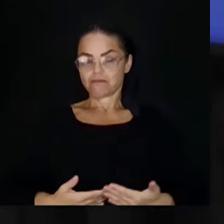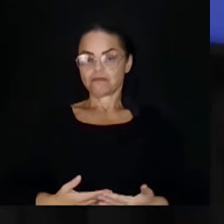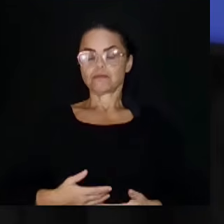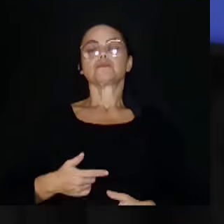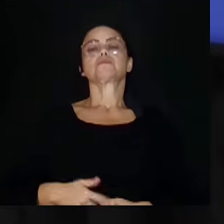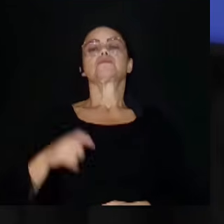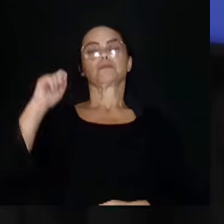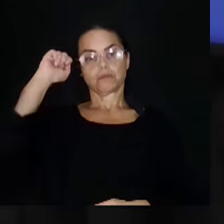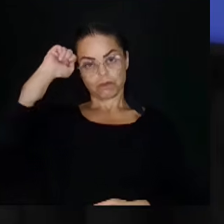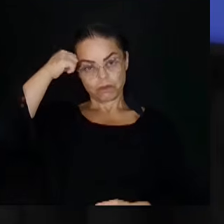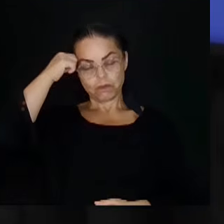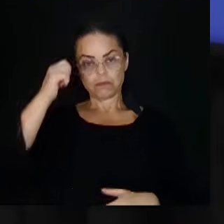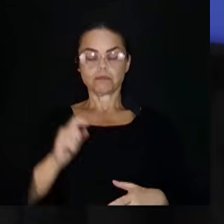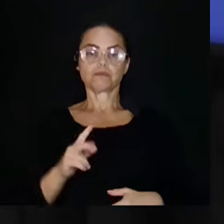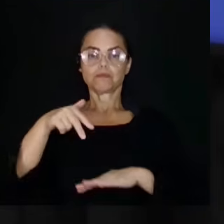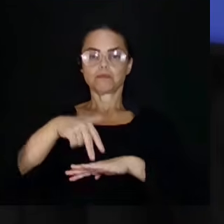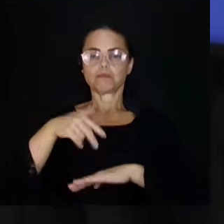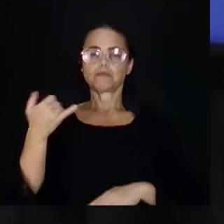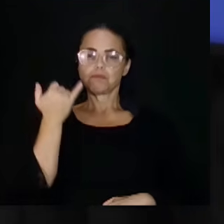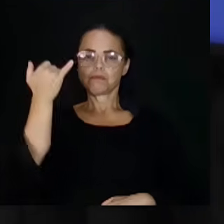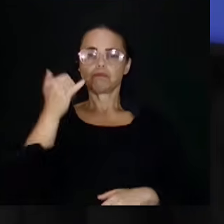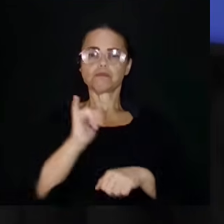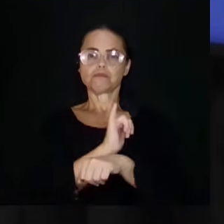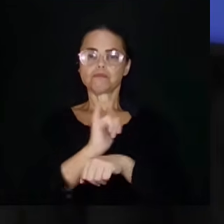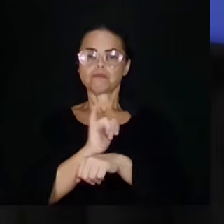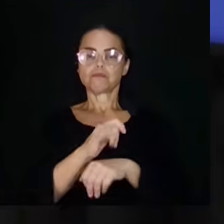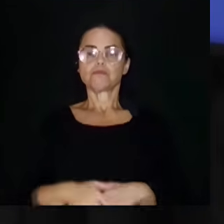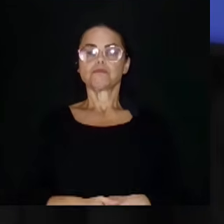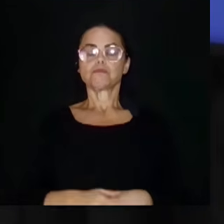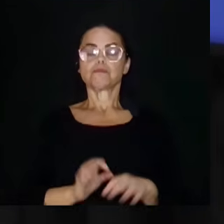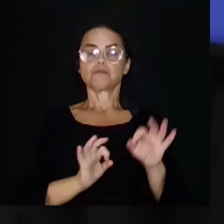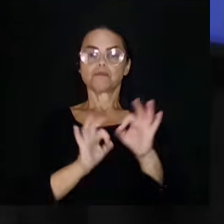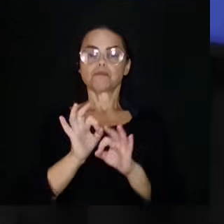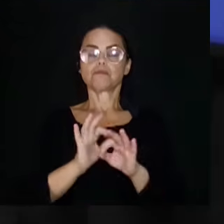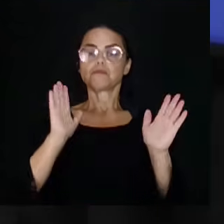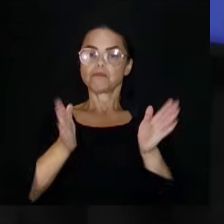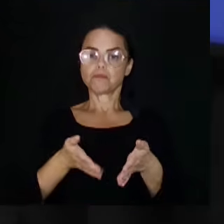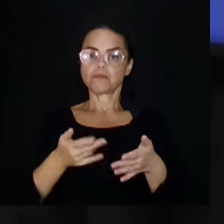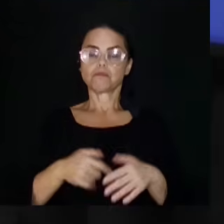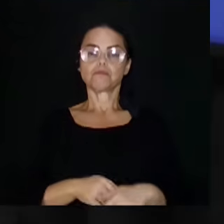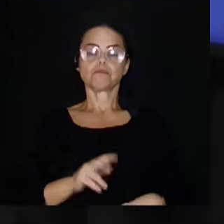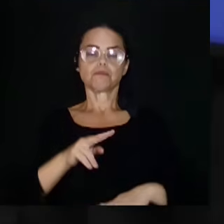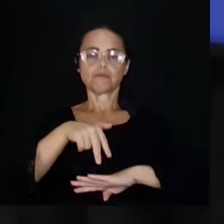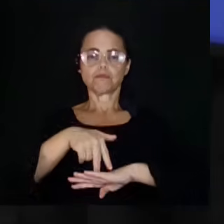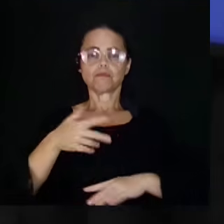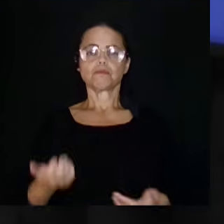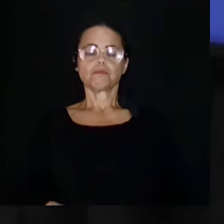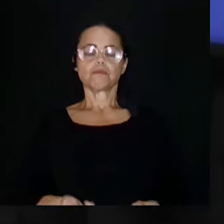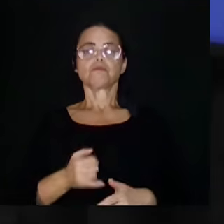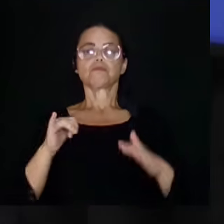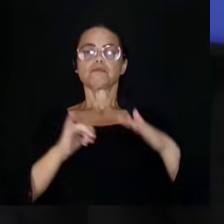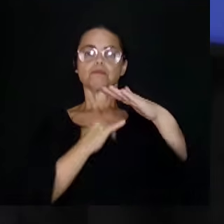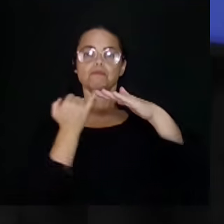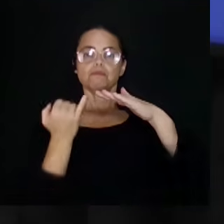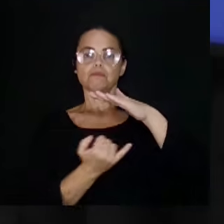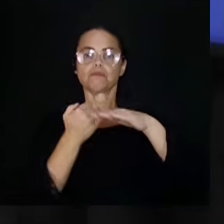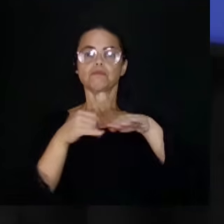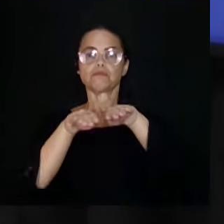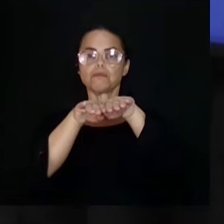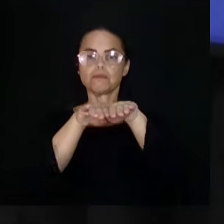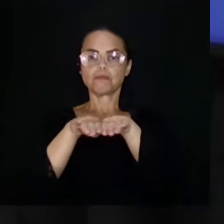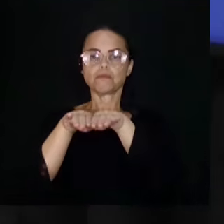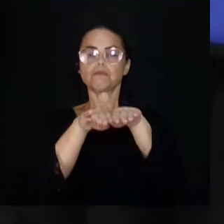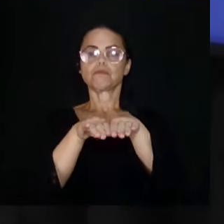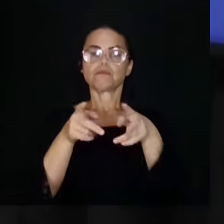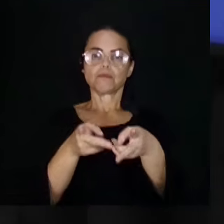funções estratégicas, o projeto reafirma o compromisso institucional com a equidade, reconhece talentos que